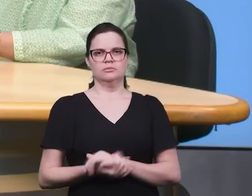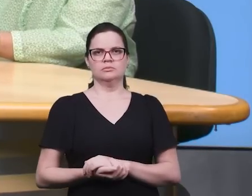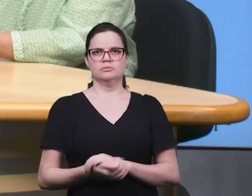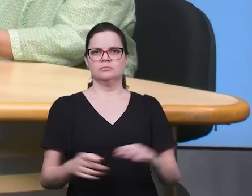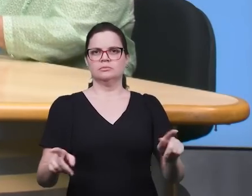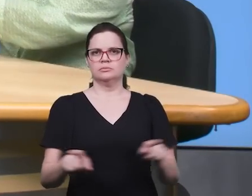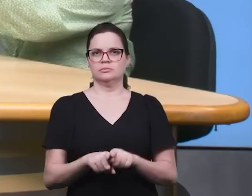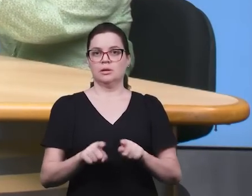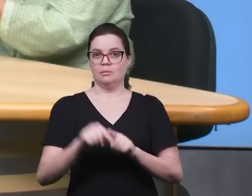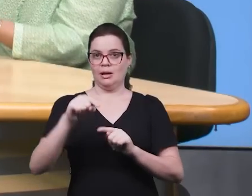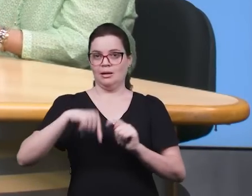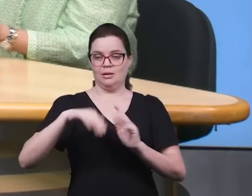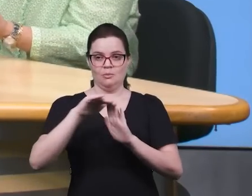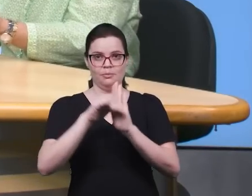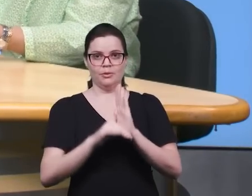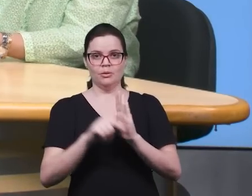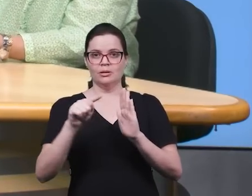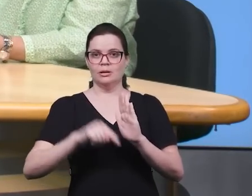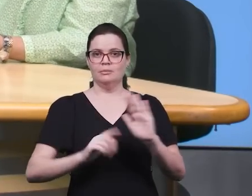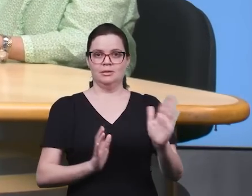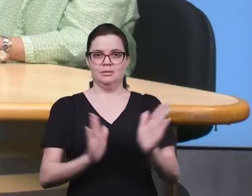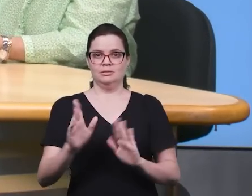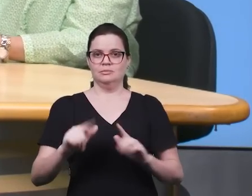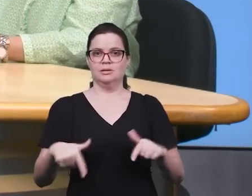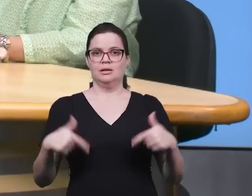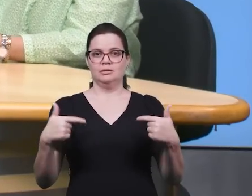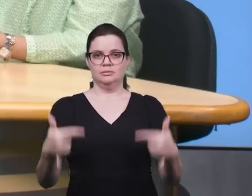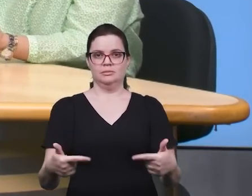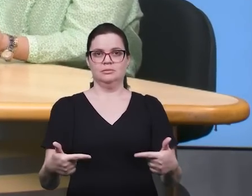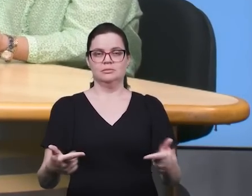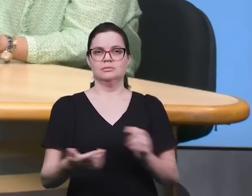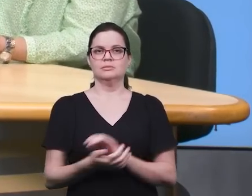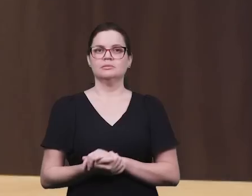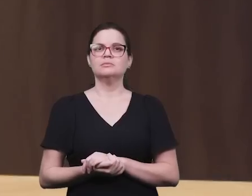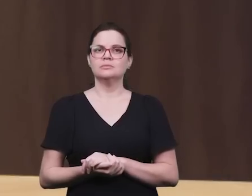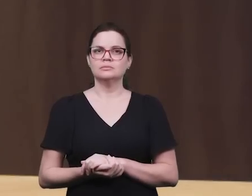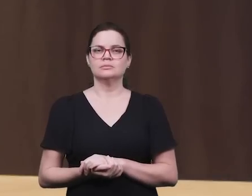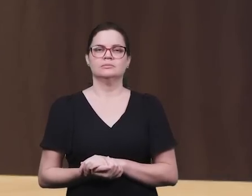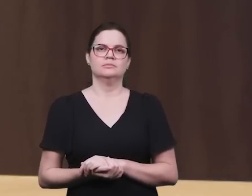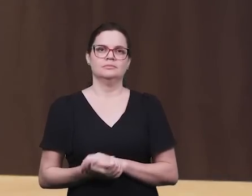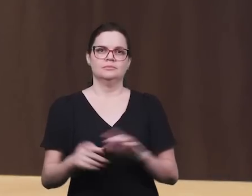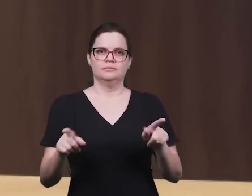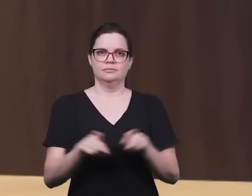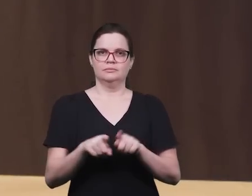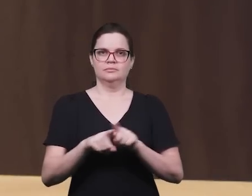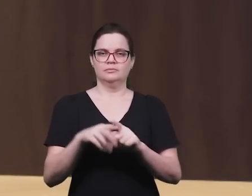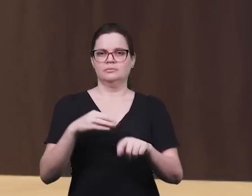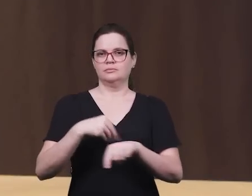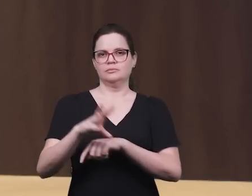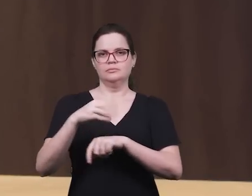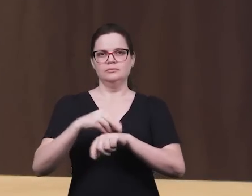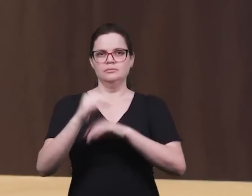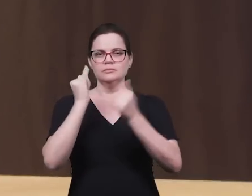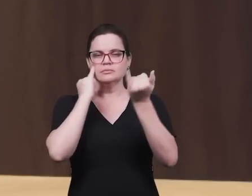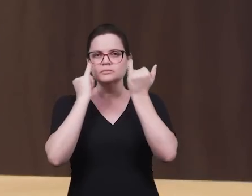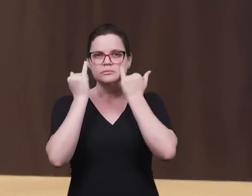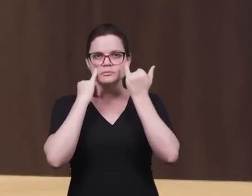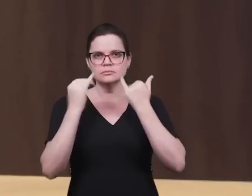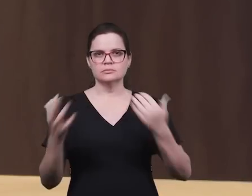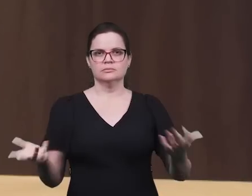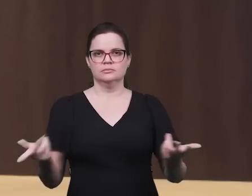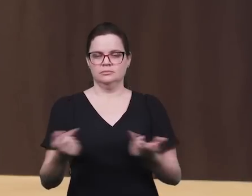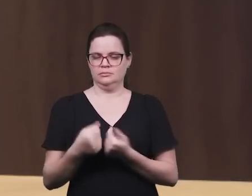isso. Este programa, né, Roberto? Amém. Esse programa Acessibilidade em Ação, que tem trazido essas